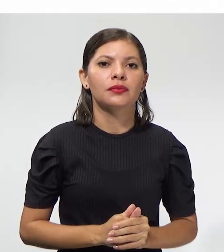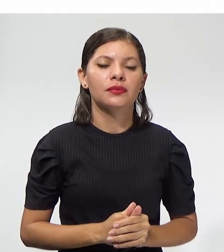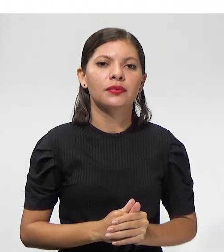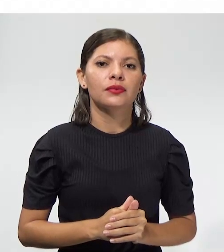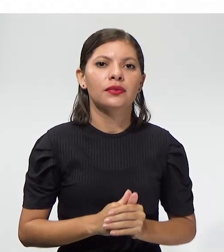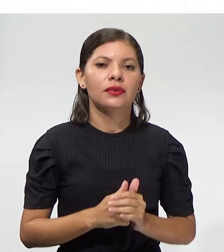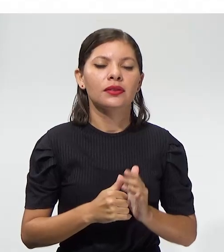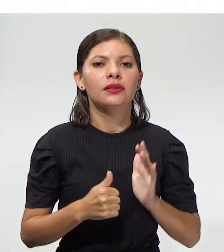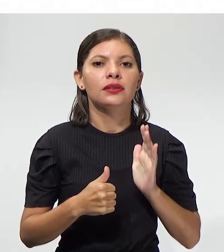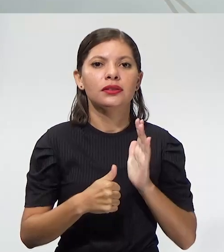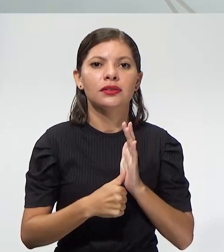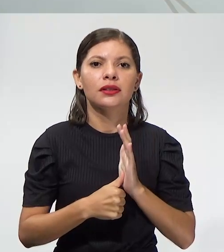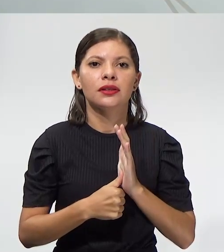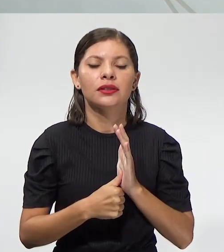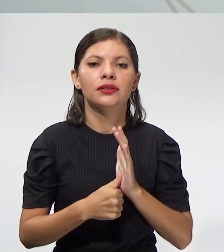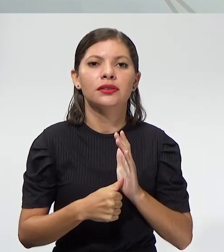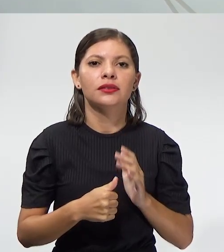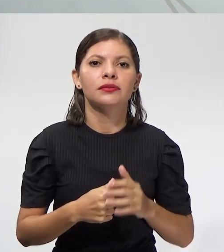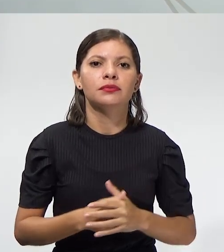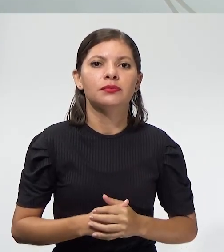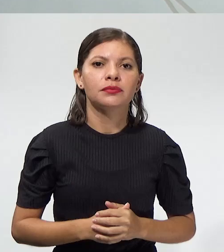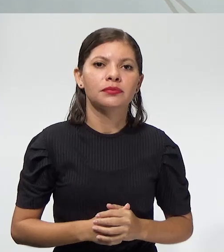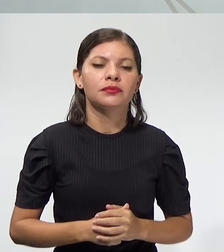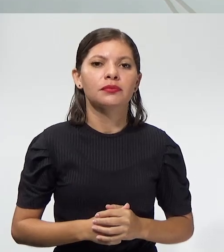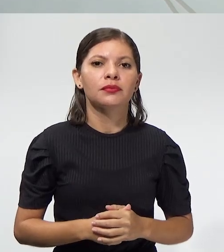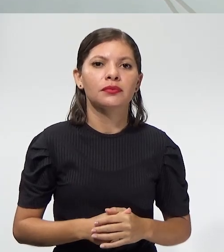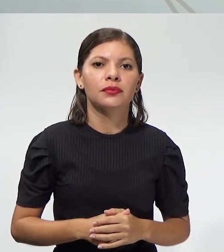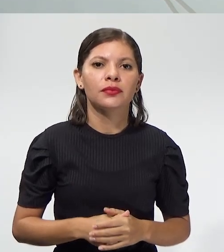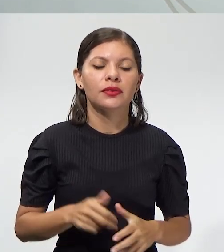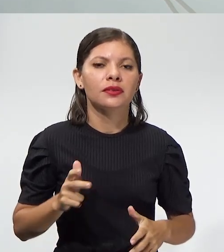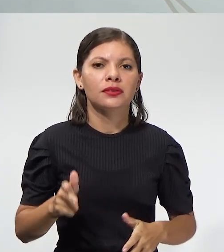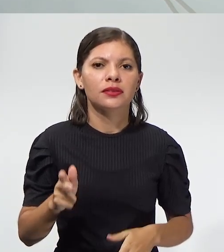fixo, como algo que é permanente.